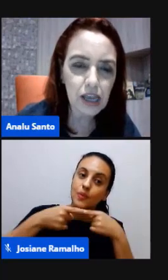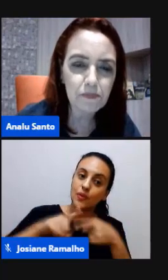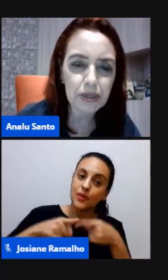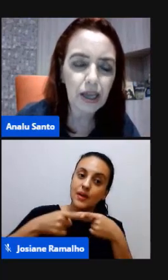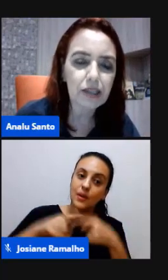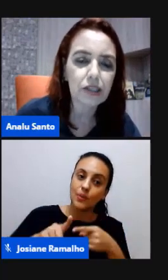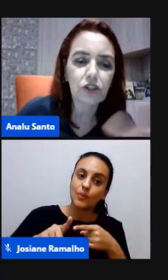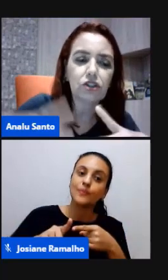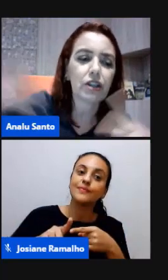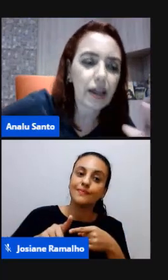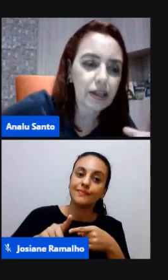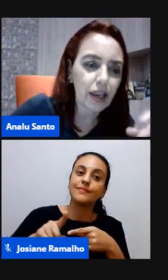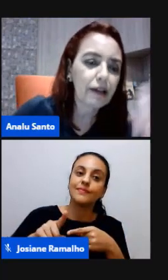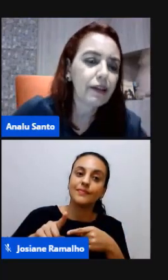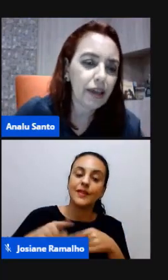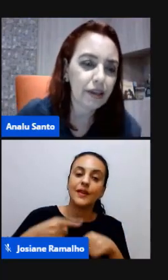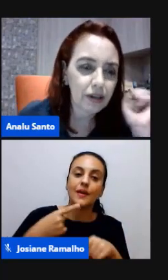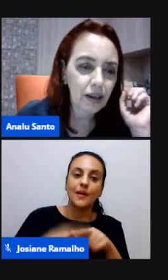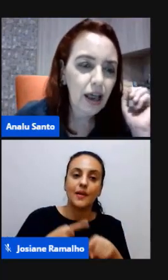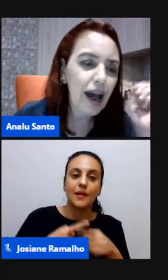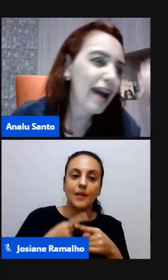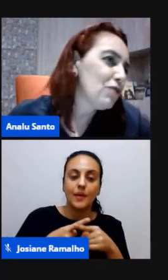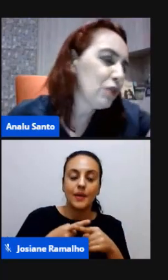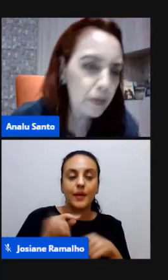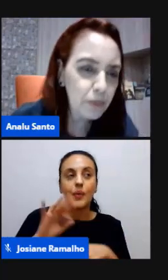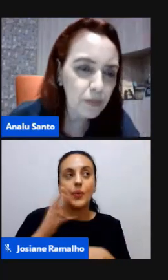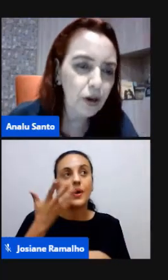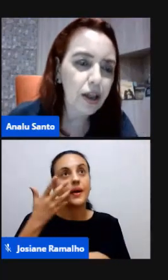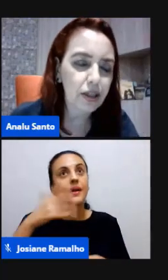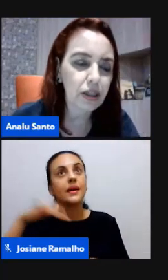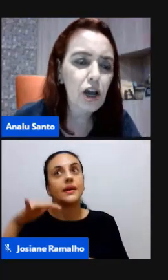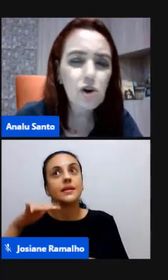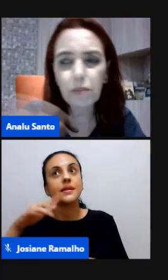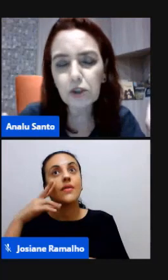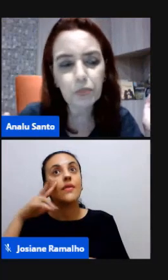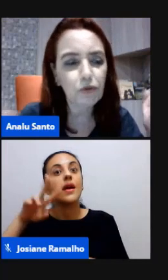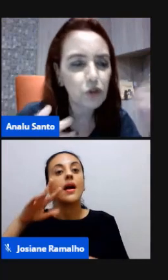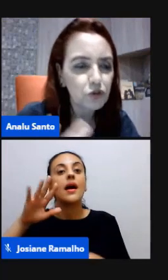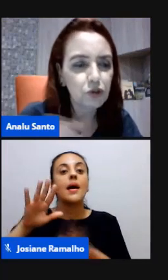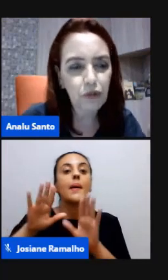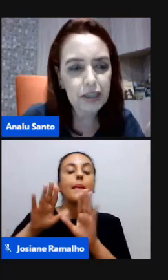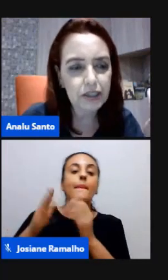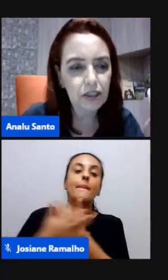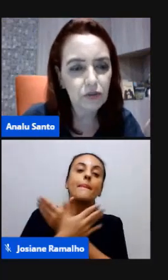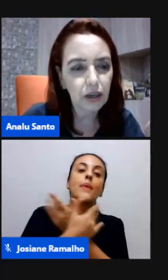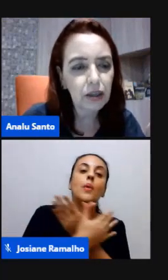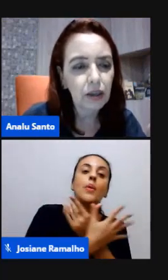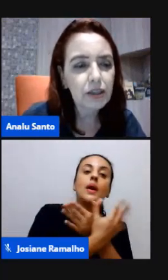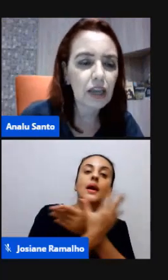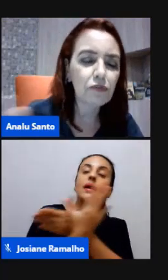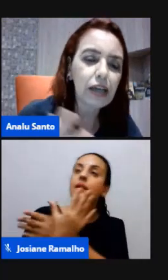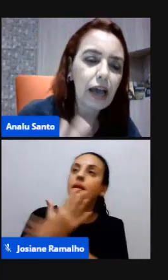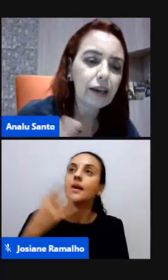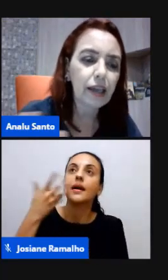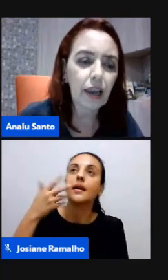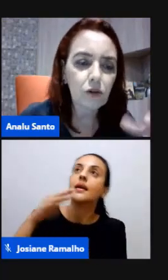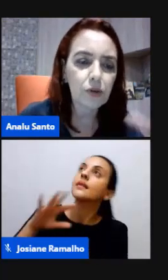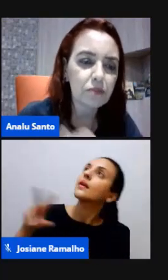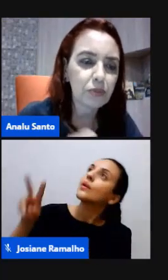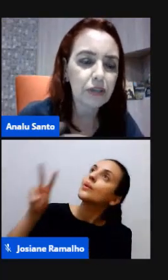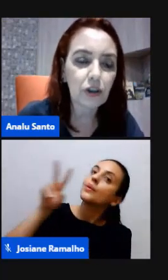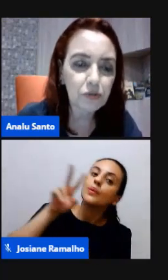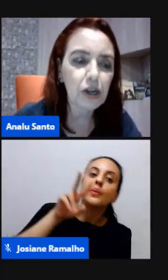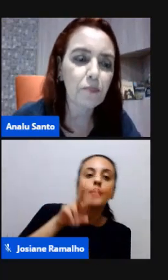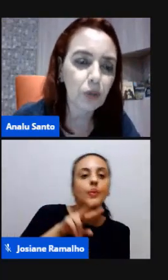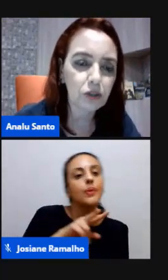gente sempre que ela se distrai, que ela queira. Eu vi uma borboleta. Como é que o professor faz isso, né? Sem ficar naquela